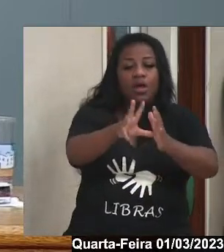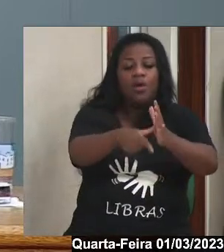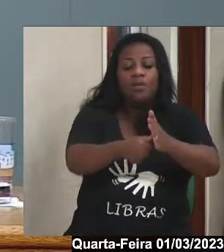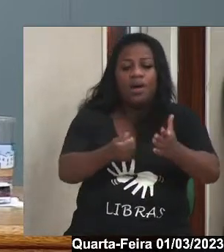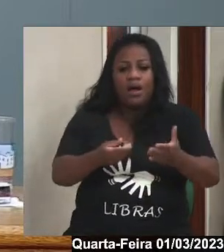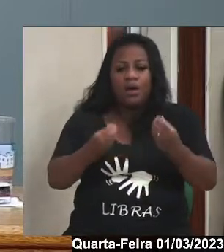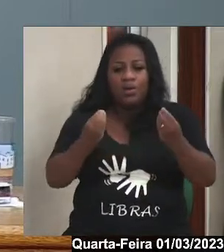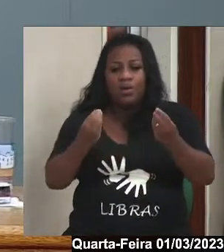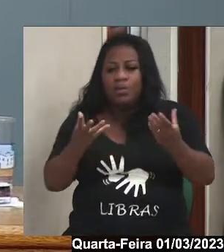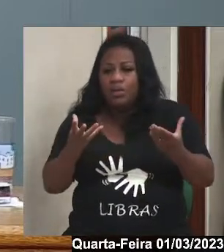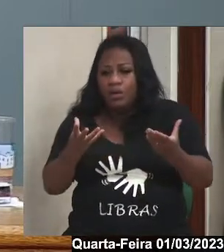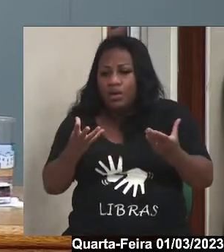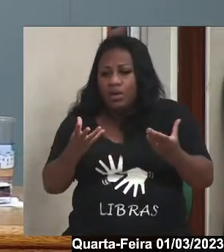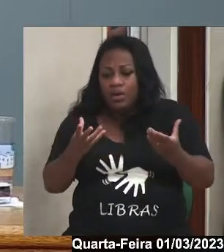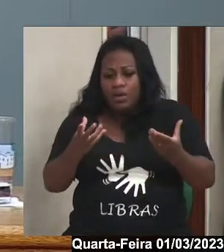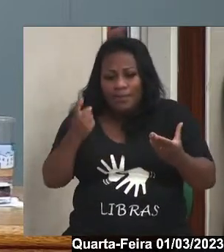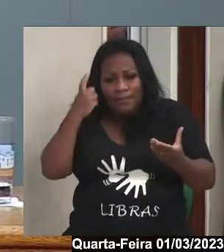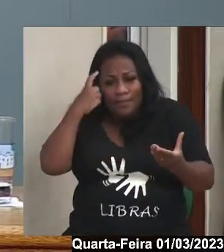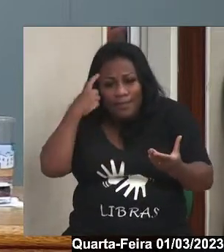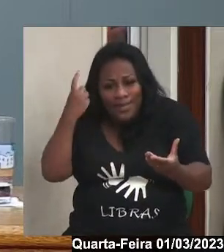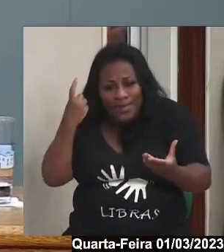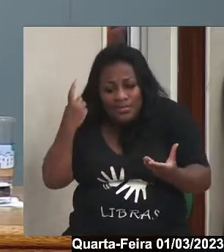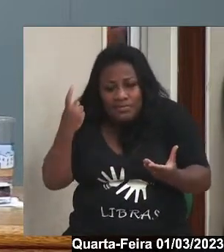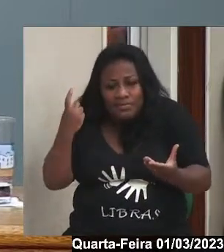a classe social, o A, o B ou C,